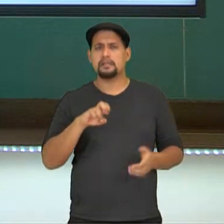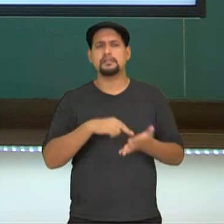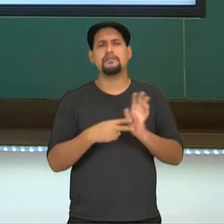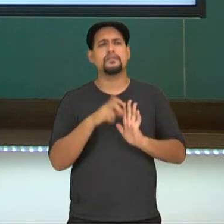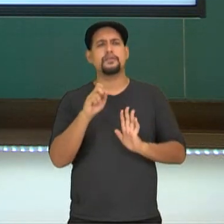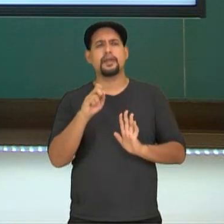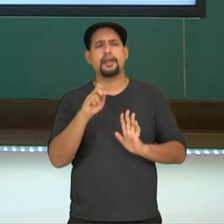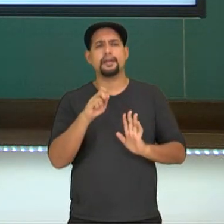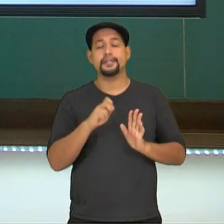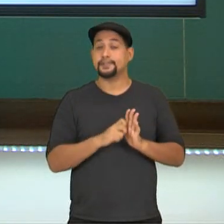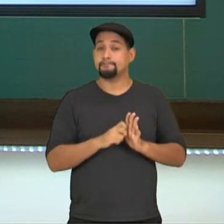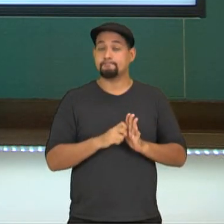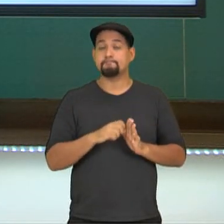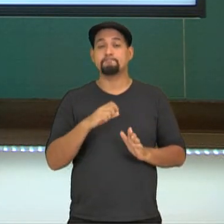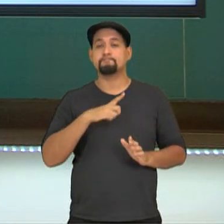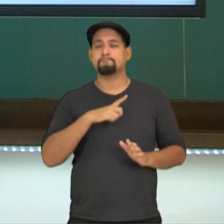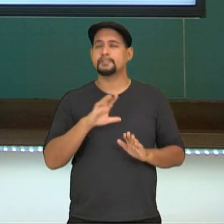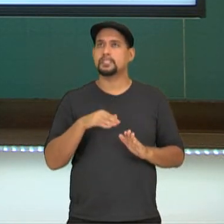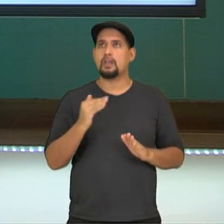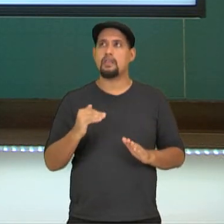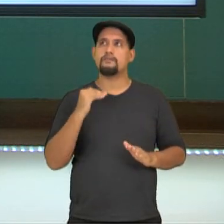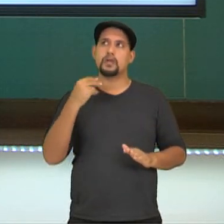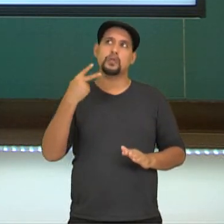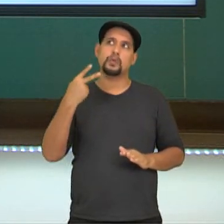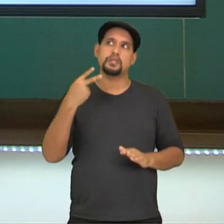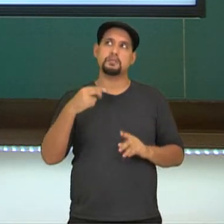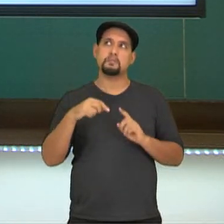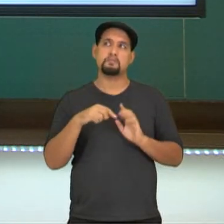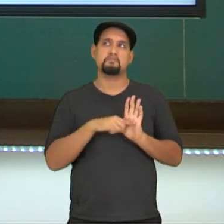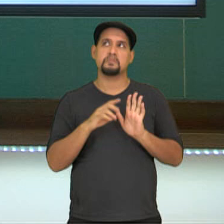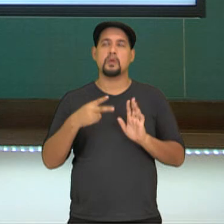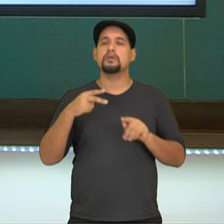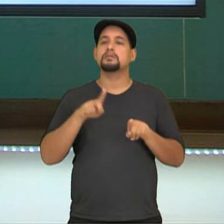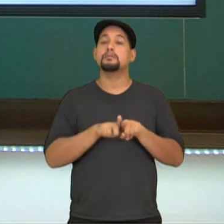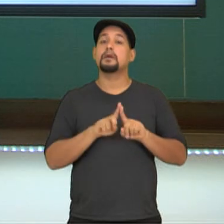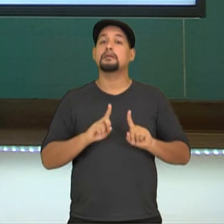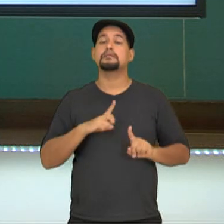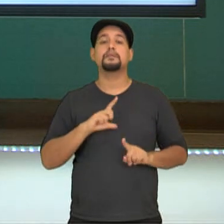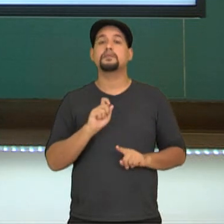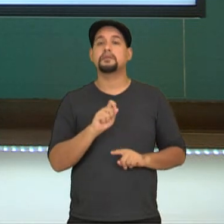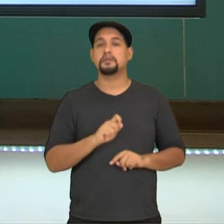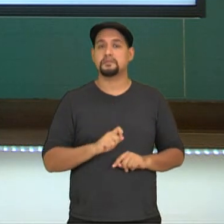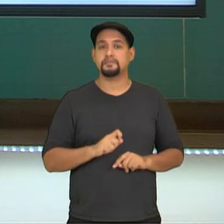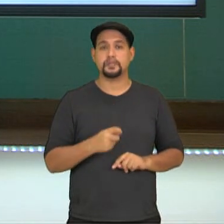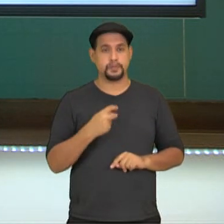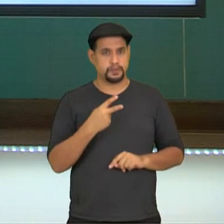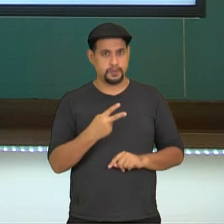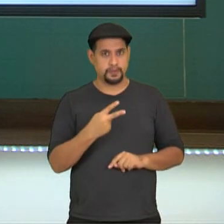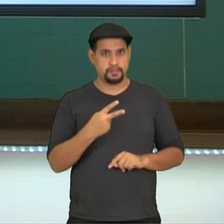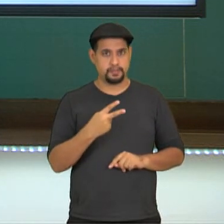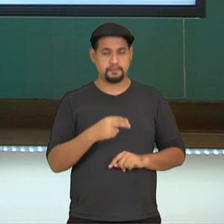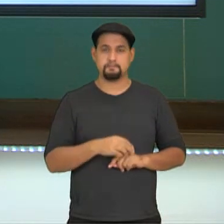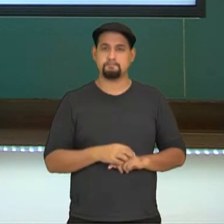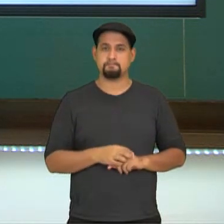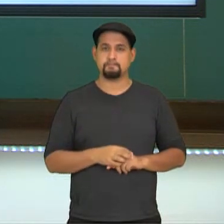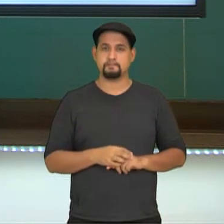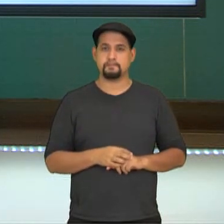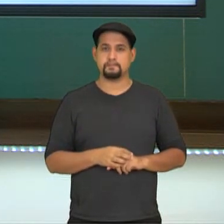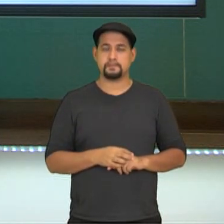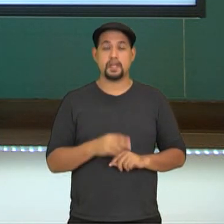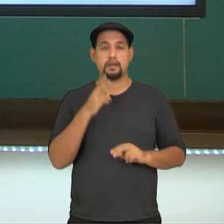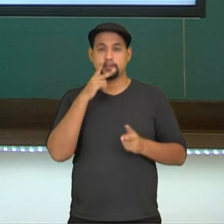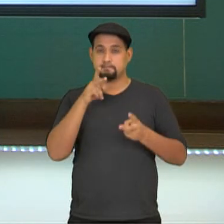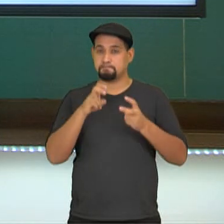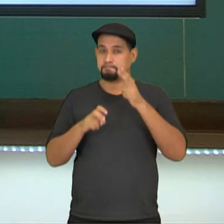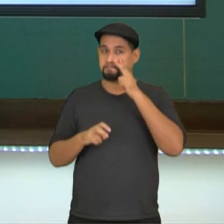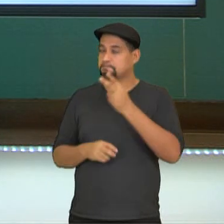centímetro significa centésimo, 10 elevado a menos 2 metro. E aí eu tenho 20 vezes 10 elevado a menos 2,